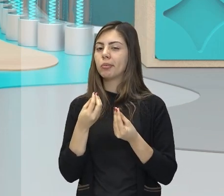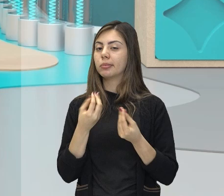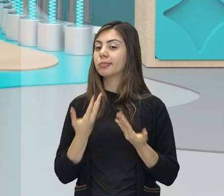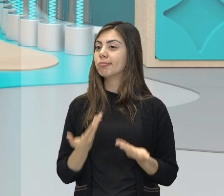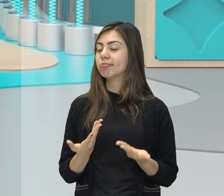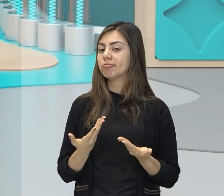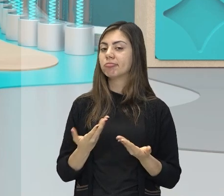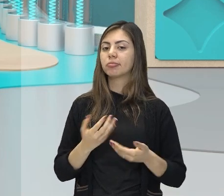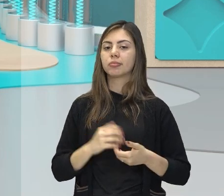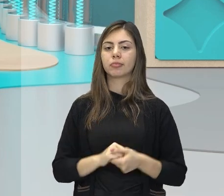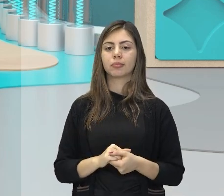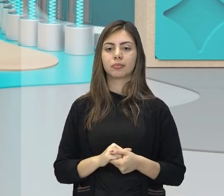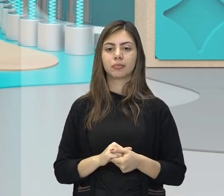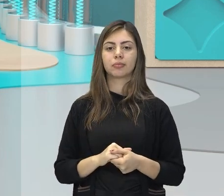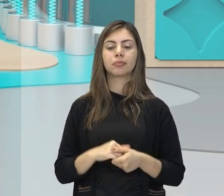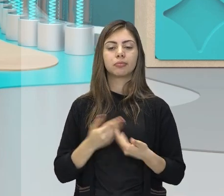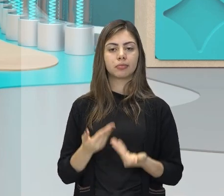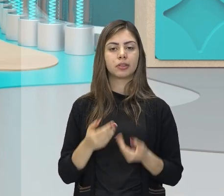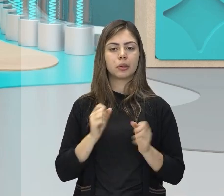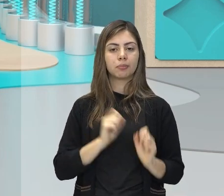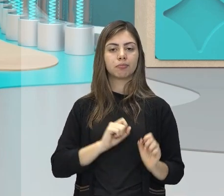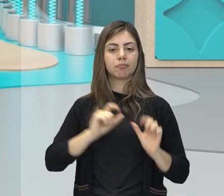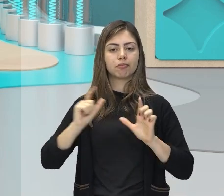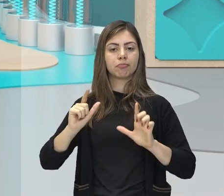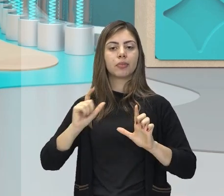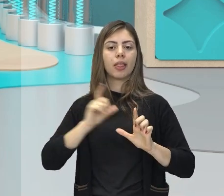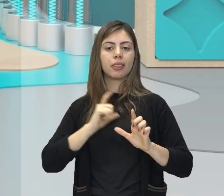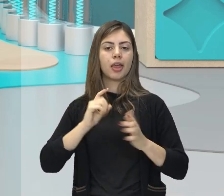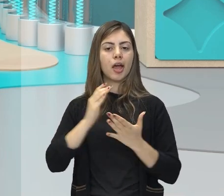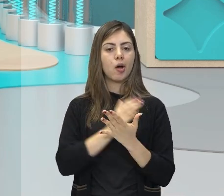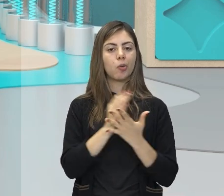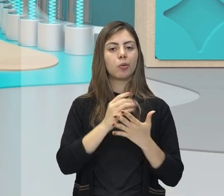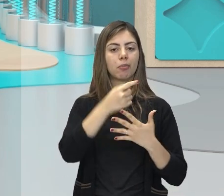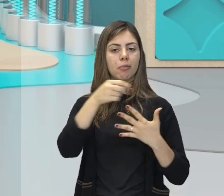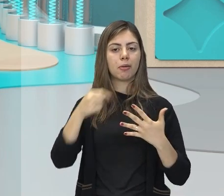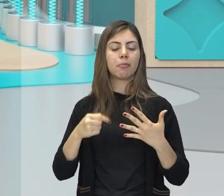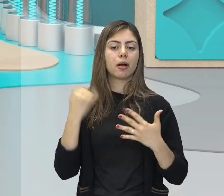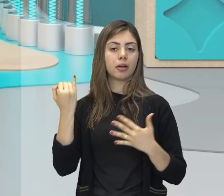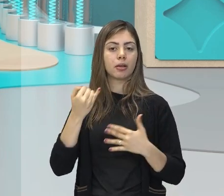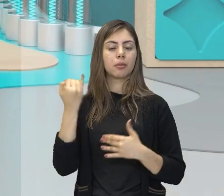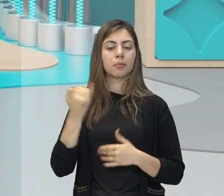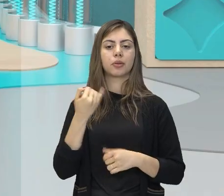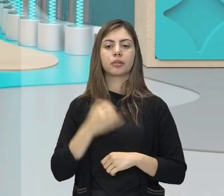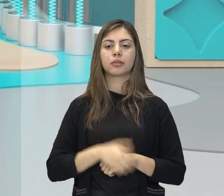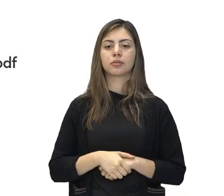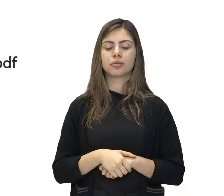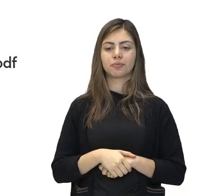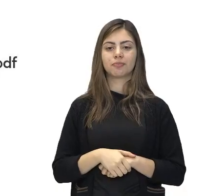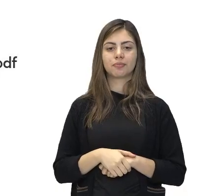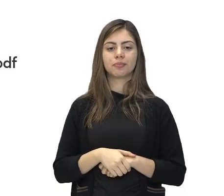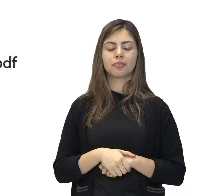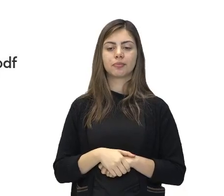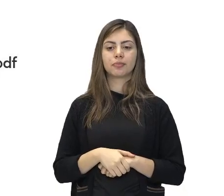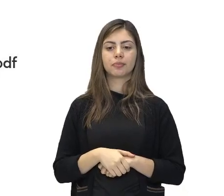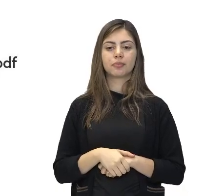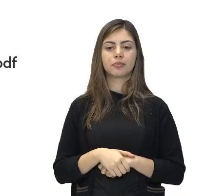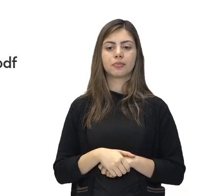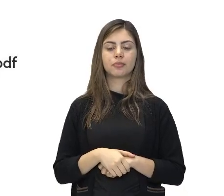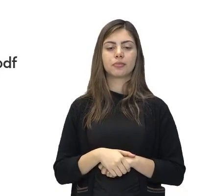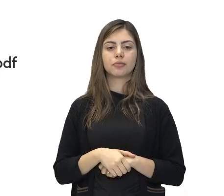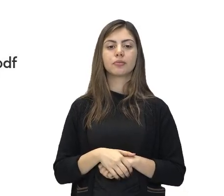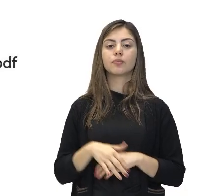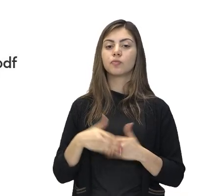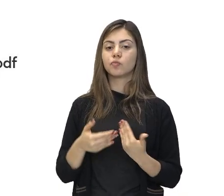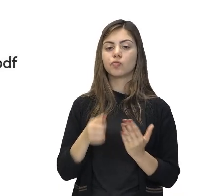iria acontecer? Então, na cartela, nós temos aí alguns pontos importantes a sinalizar. Vamos lá, então? A